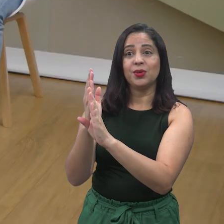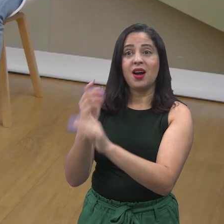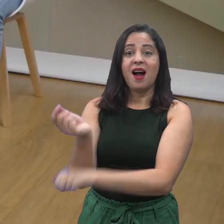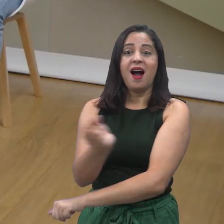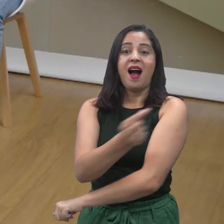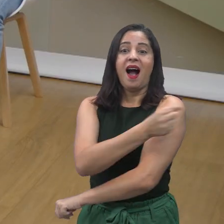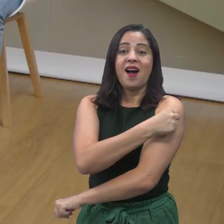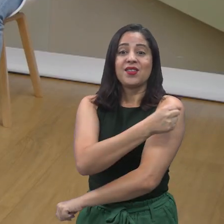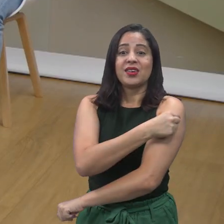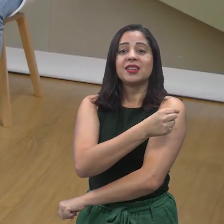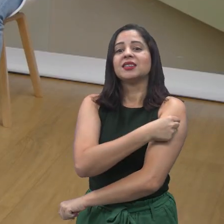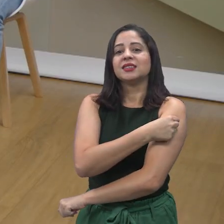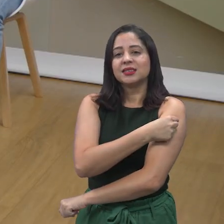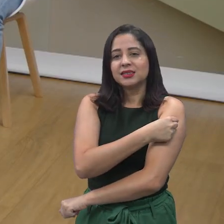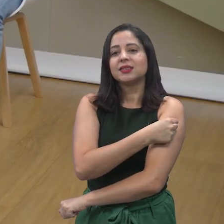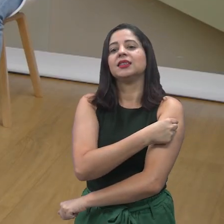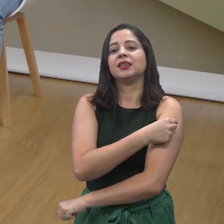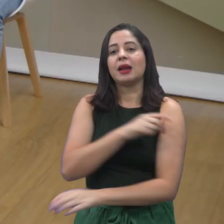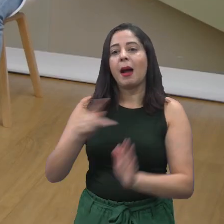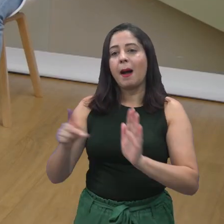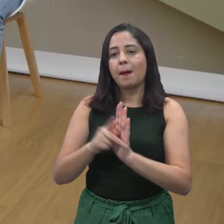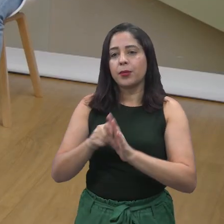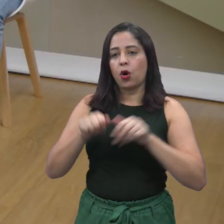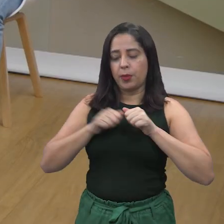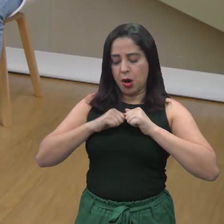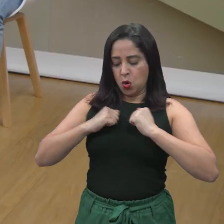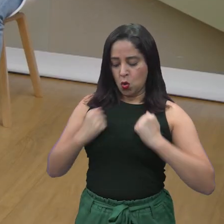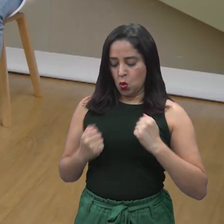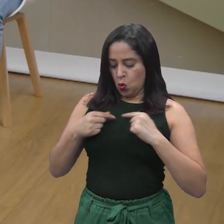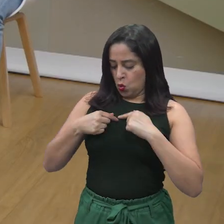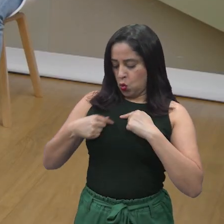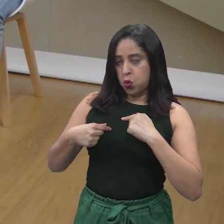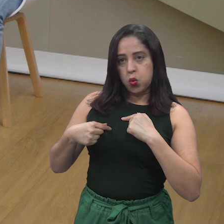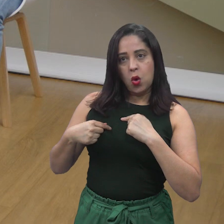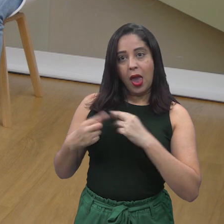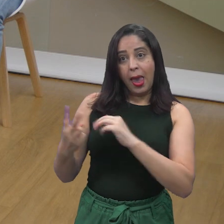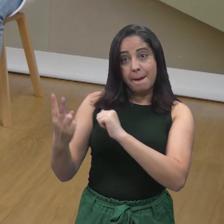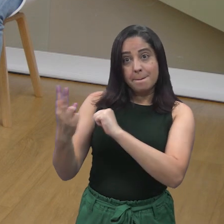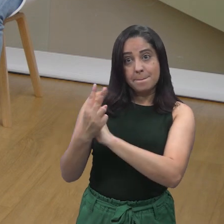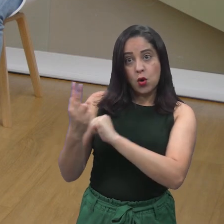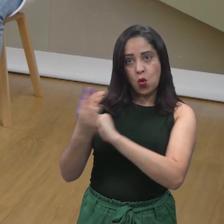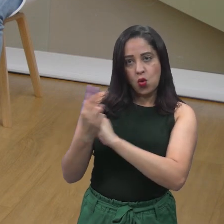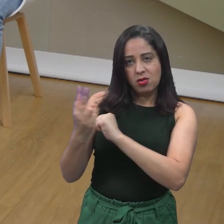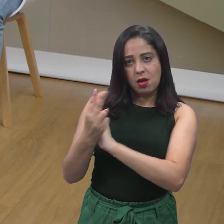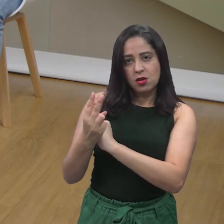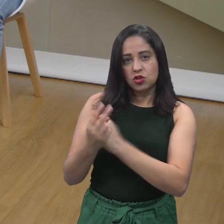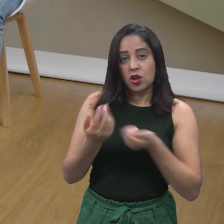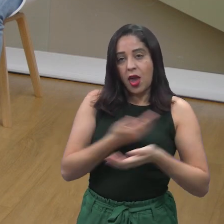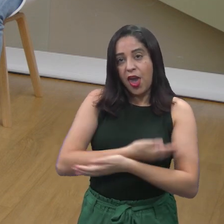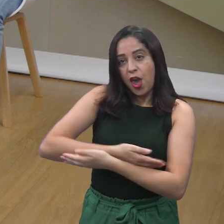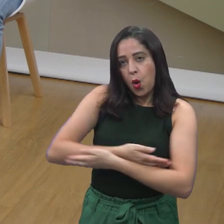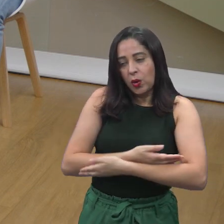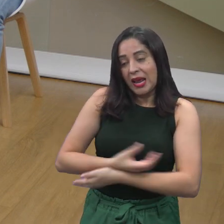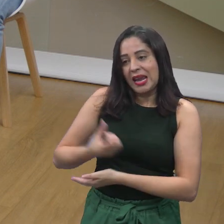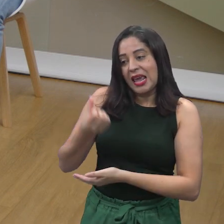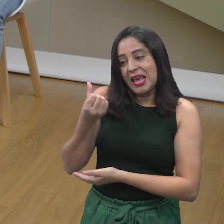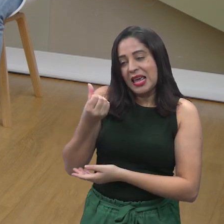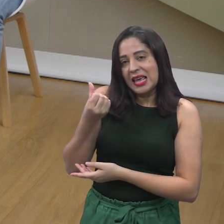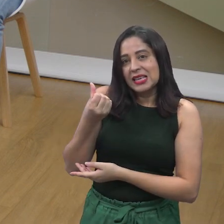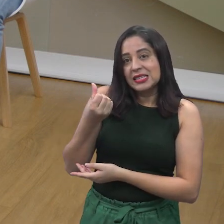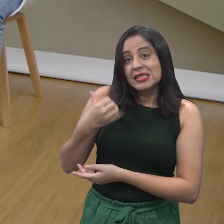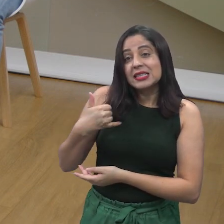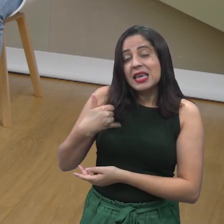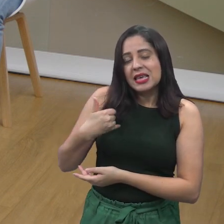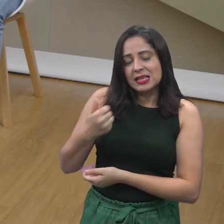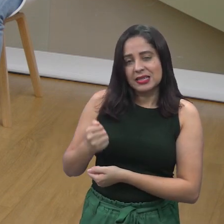gestantes, ainda só temos na rede particular, e isso serve para proteger principalmente os menores de 6 meses. Então, isso vai ajudar